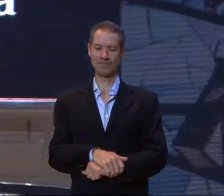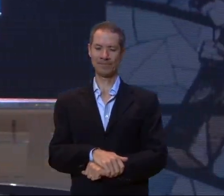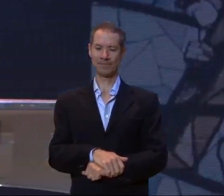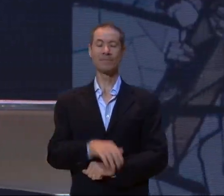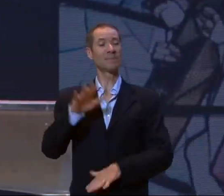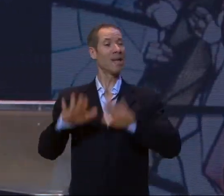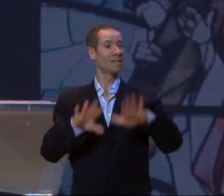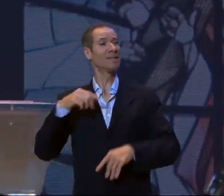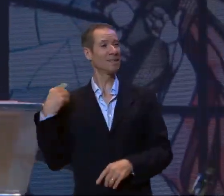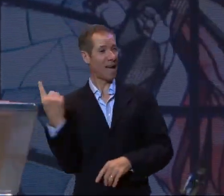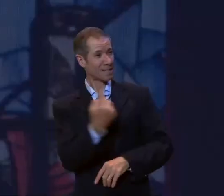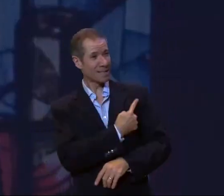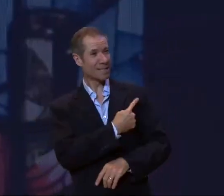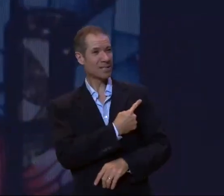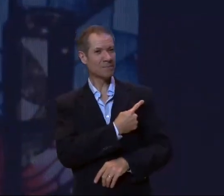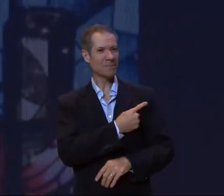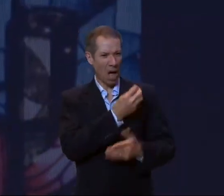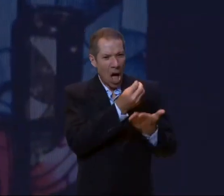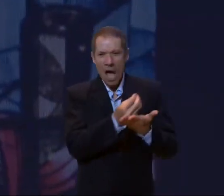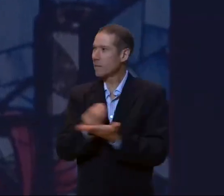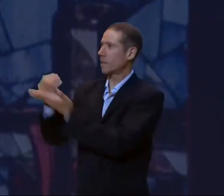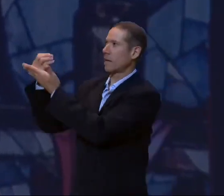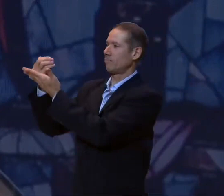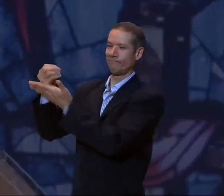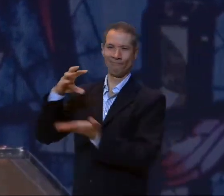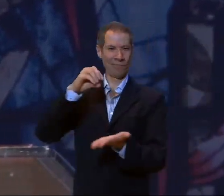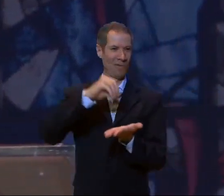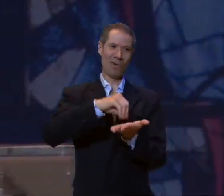Às vezes a gente fala que entrega, mas não entrega.